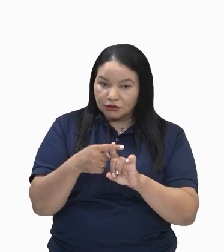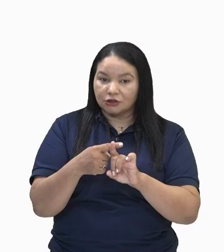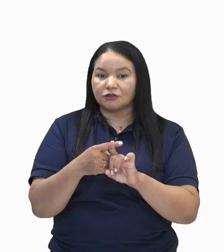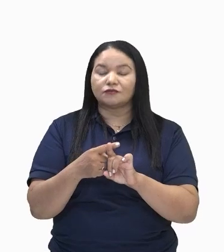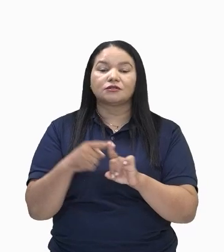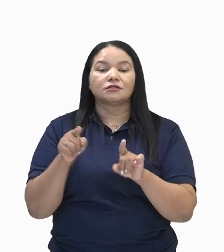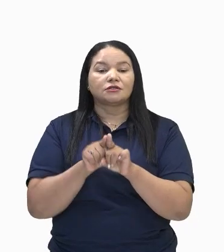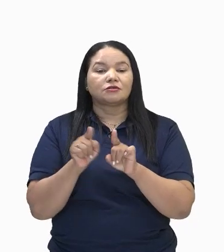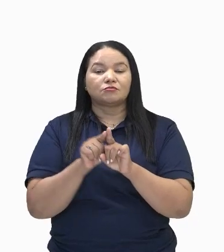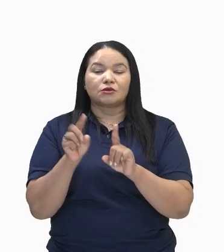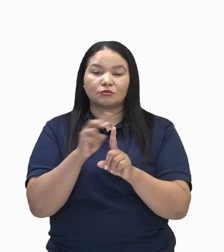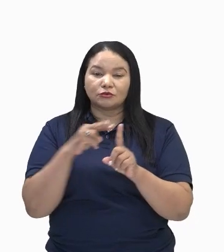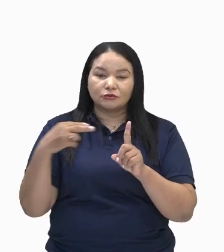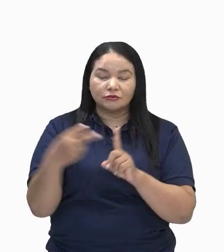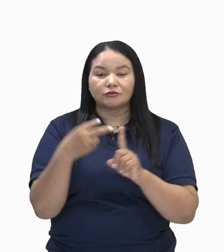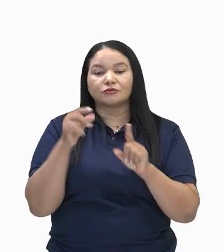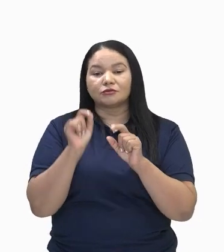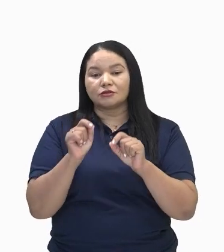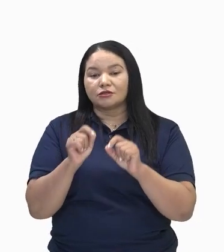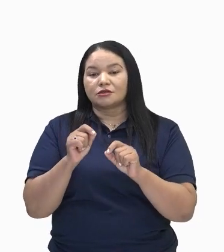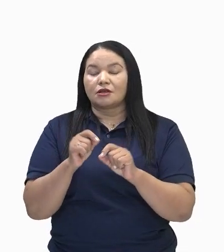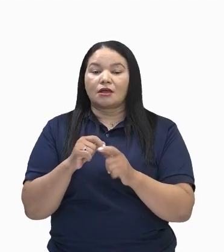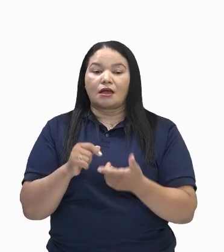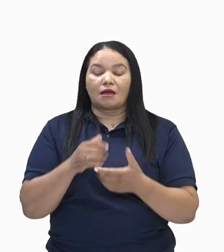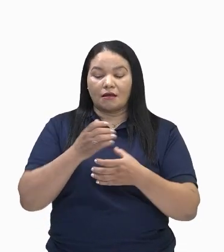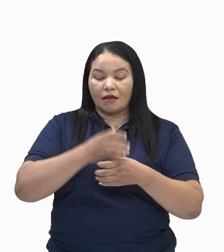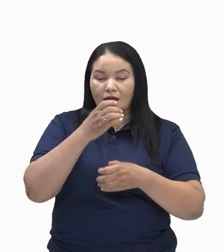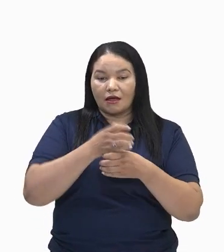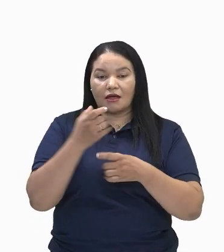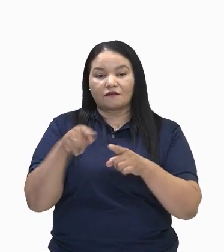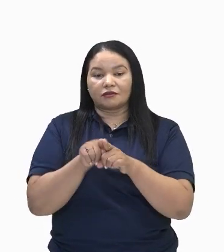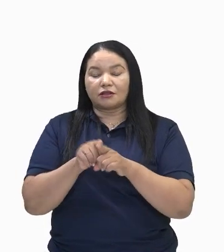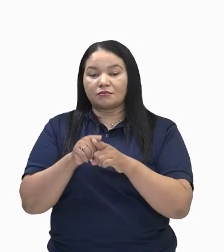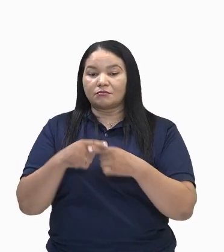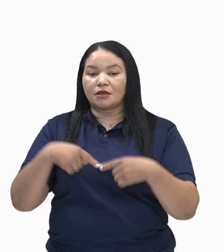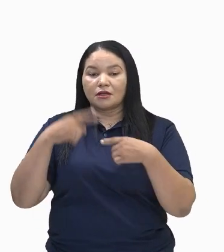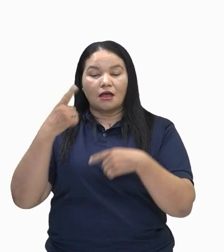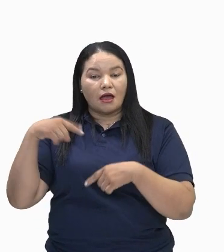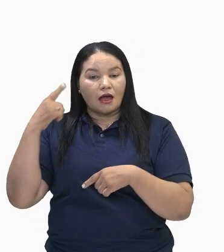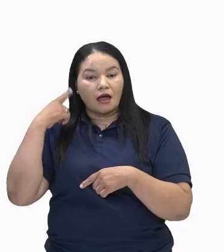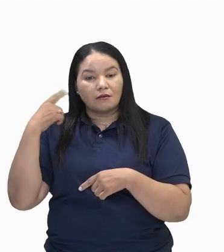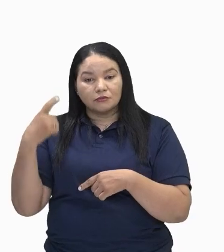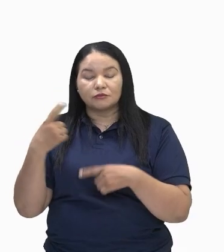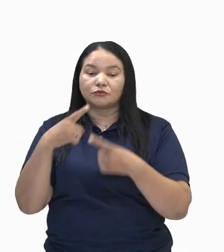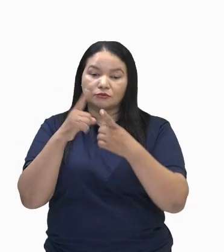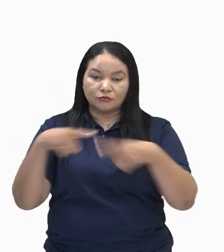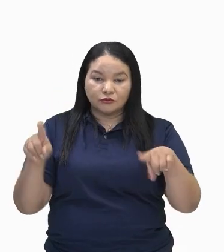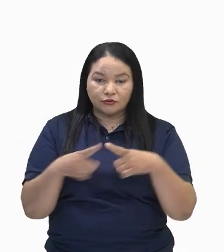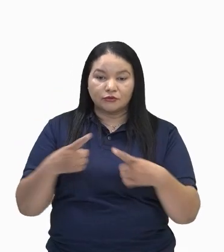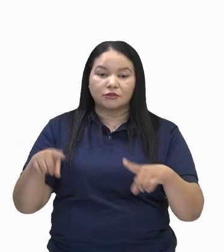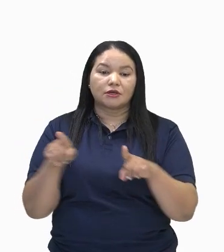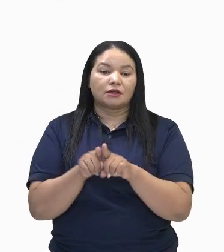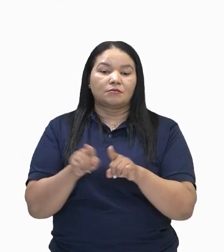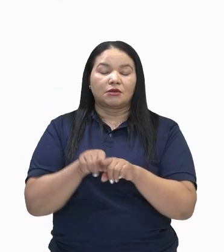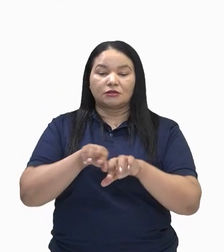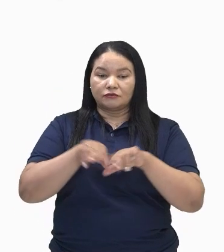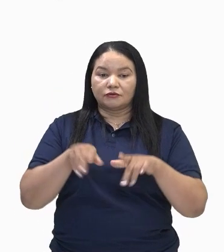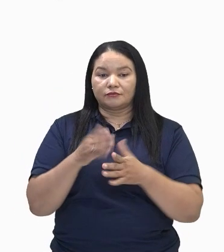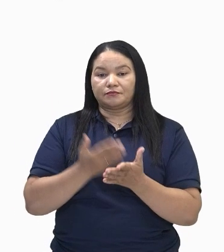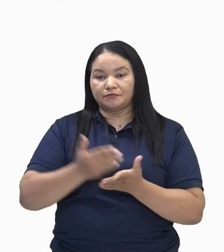ser de uma garrafa plástica, a trilha sonora, a questão da transmissão da mensagem e assim por diante, ok?